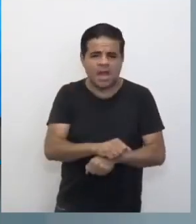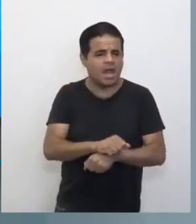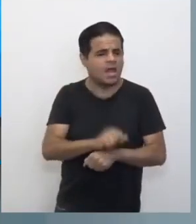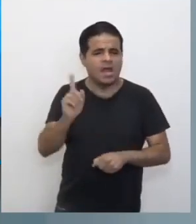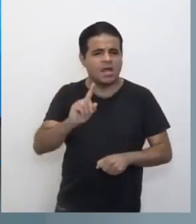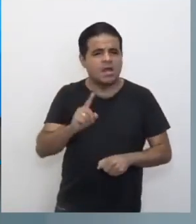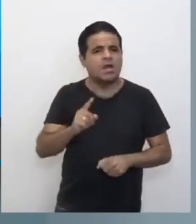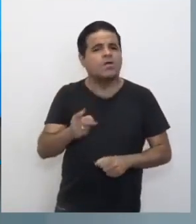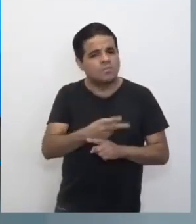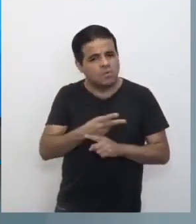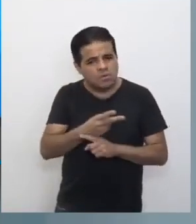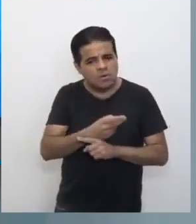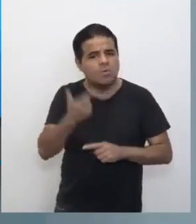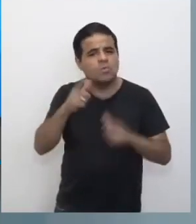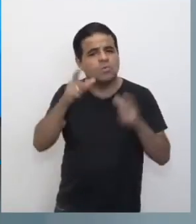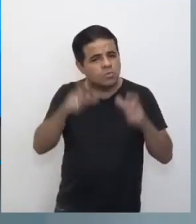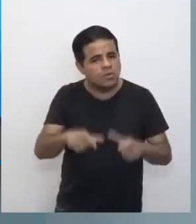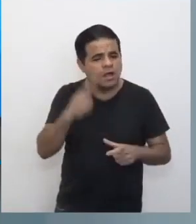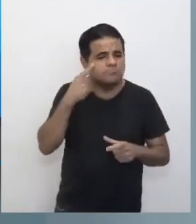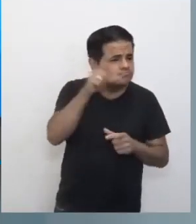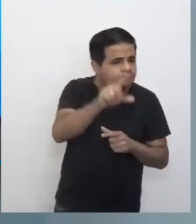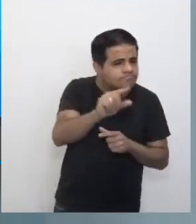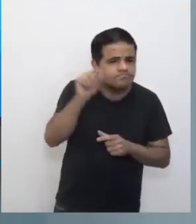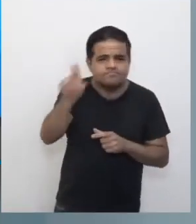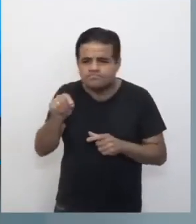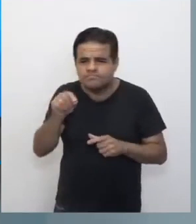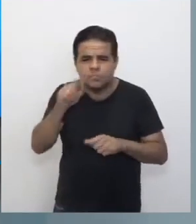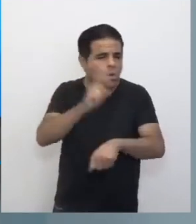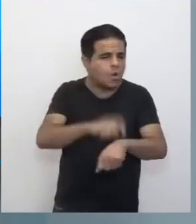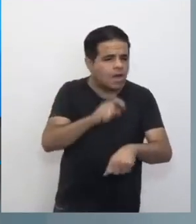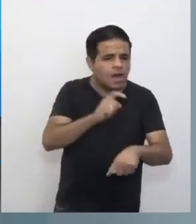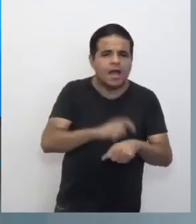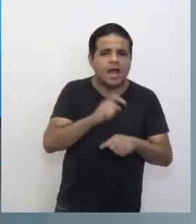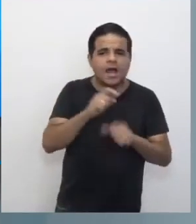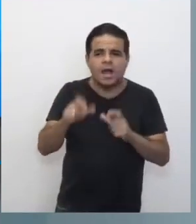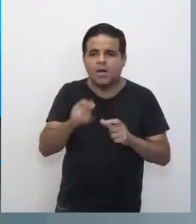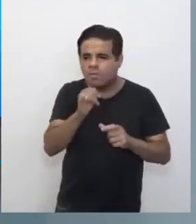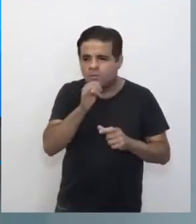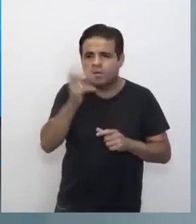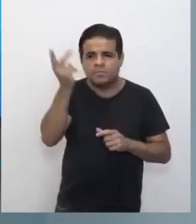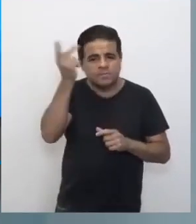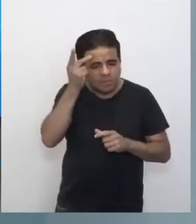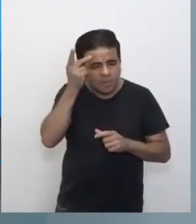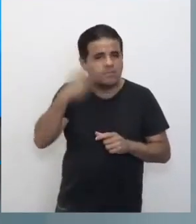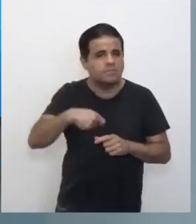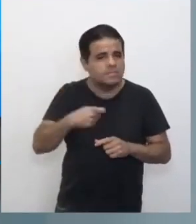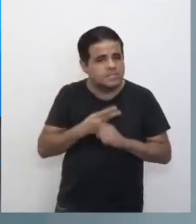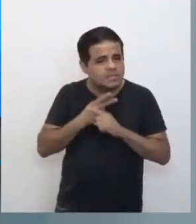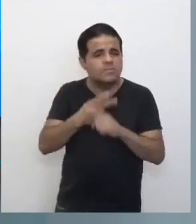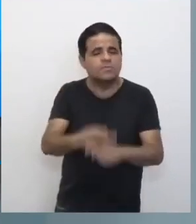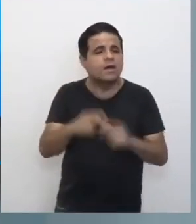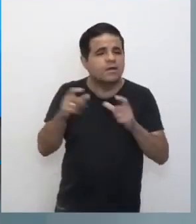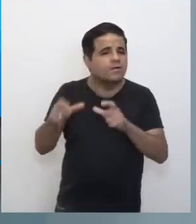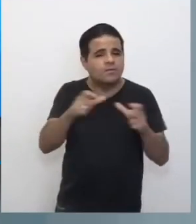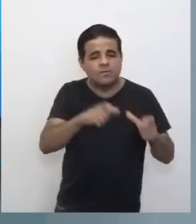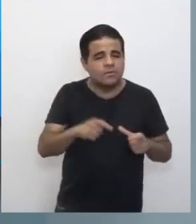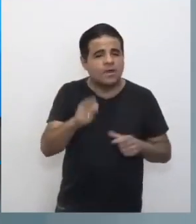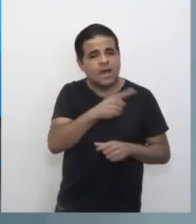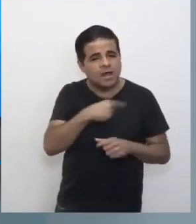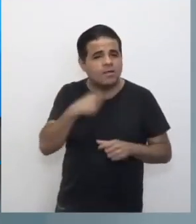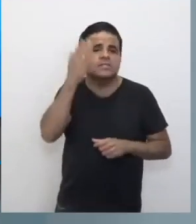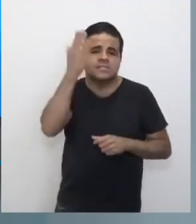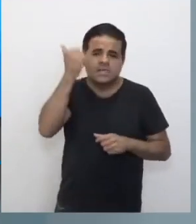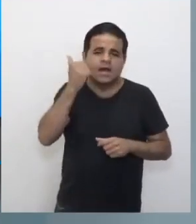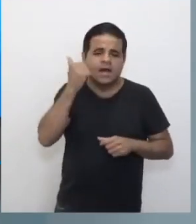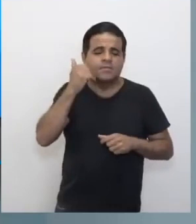vamos procurar outro lugar. A gente tem que procurar alternativas, né? Horários. E quem mora numa cidade como São Paulo tem que saber procurar alternativas, porque a gente sabe como que é.